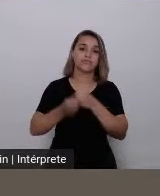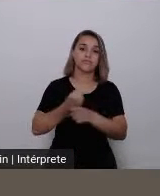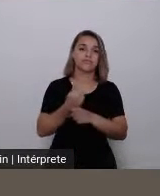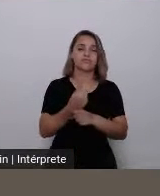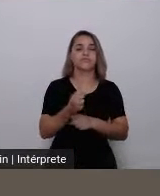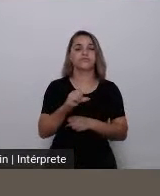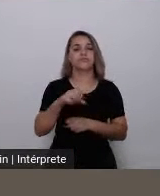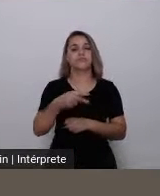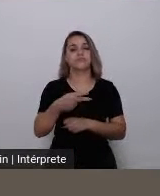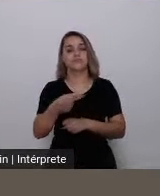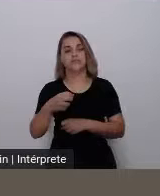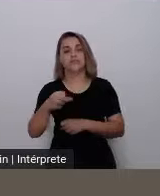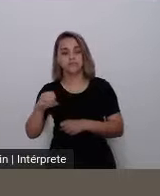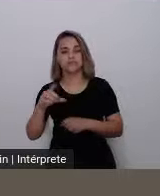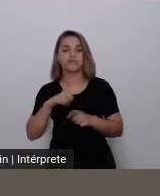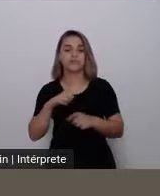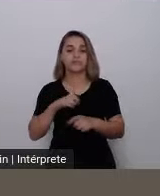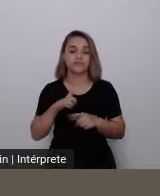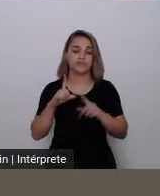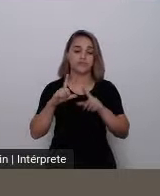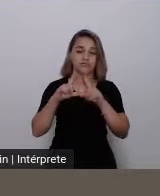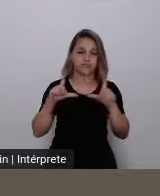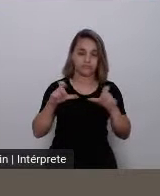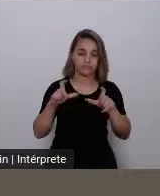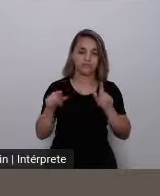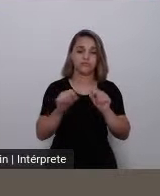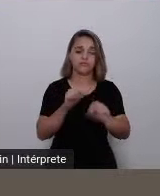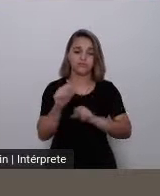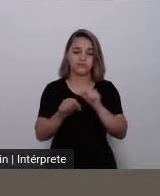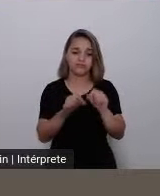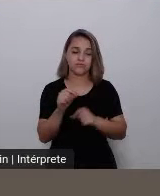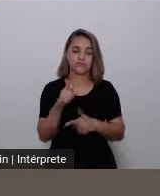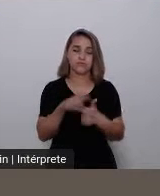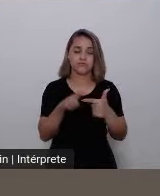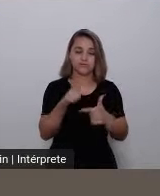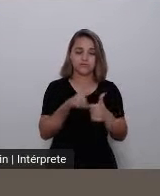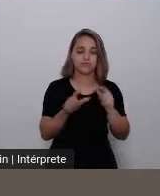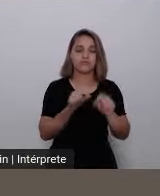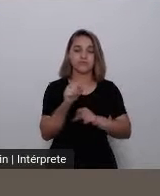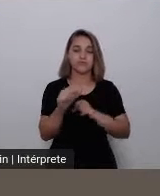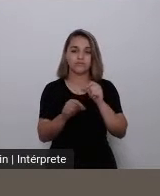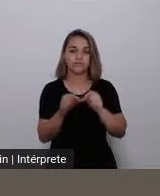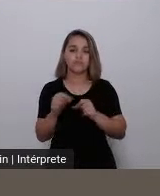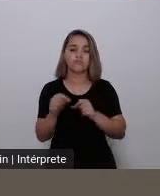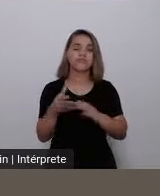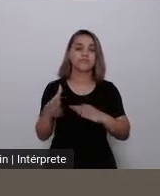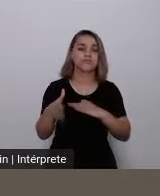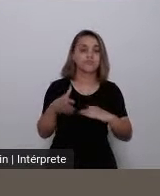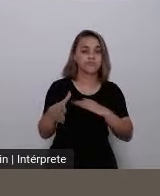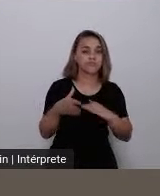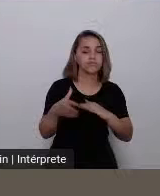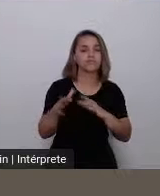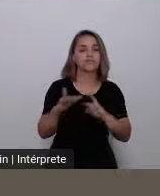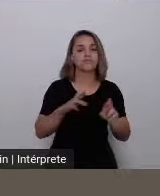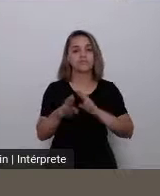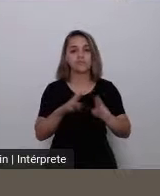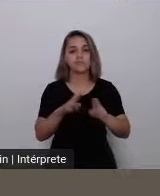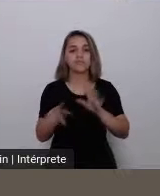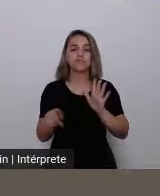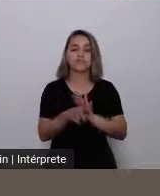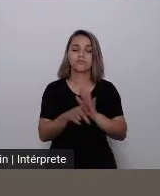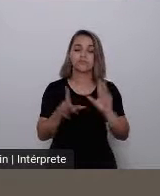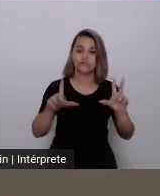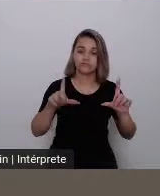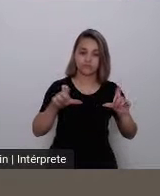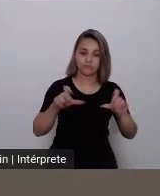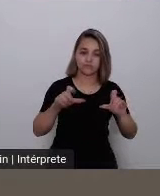fotografia constitui um dos raros ensaios, então, a problematizar as relações do modernismo brasileiro da década de 20 com a fotografia.